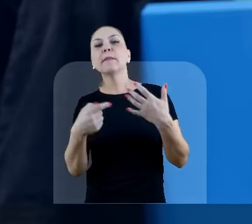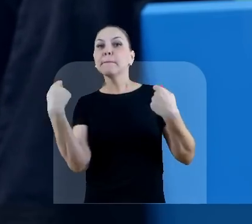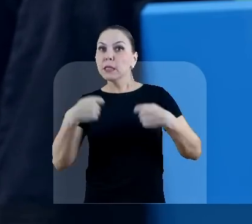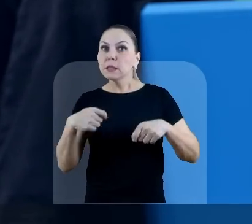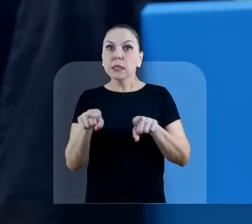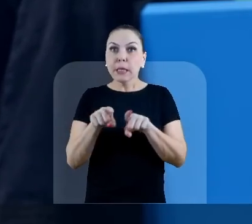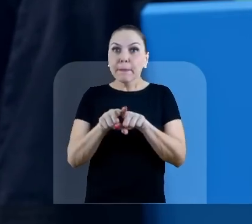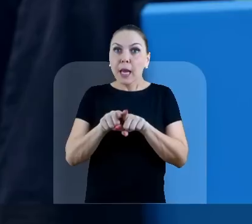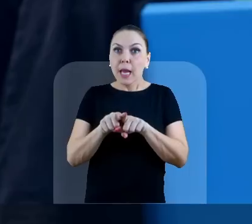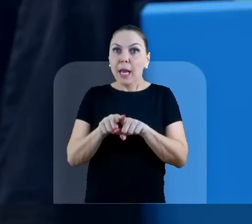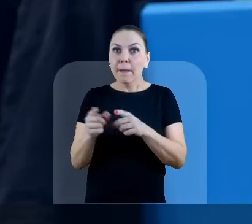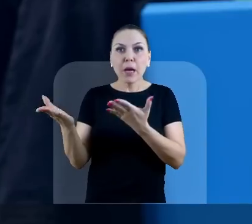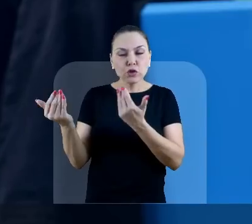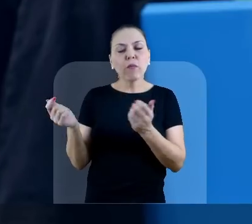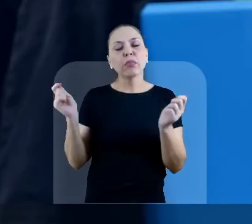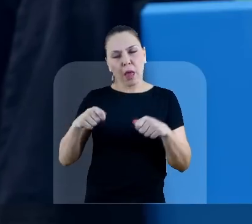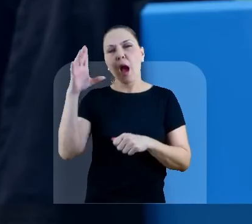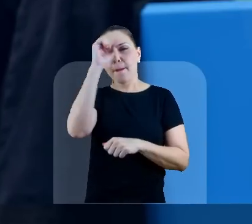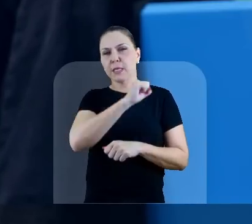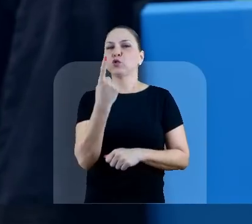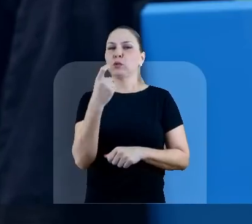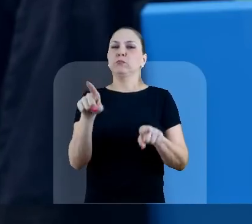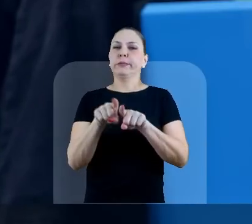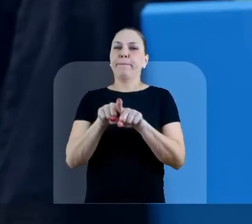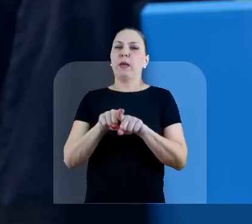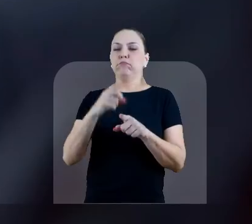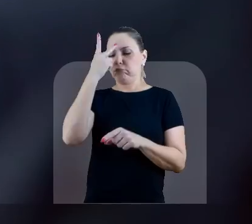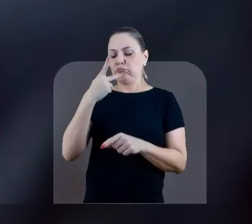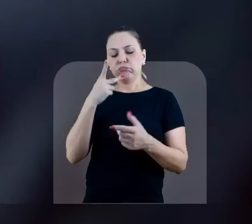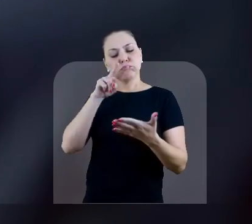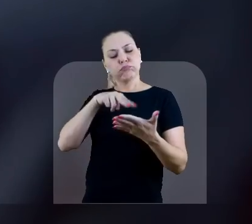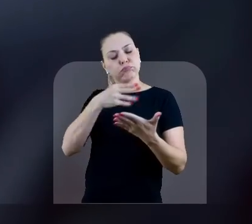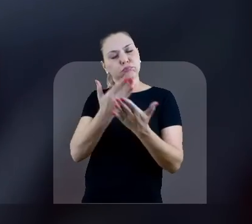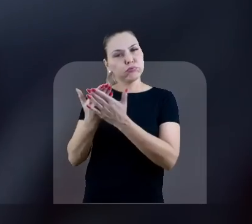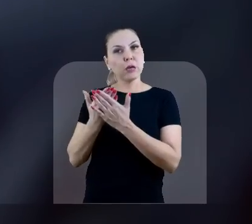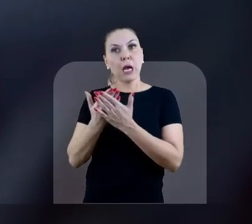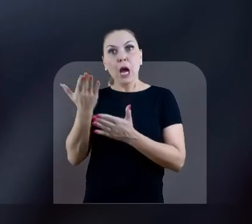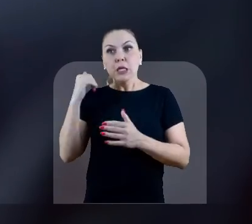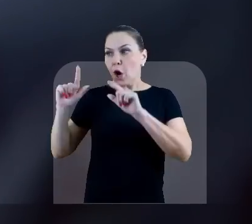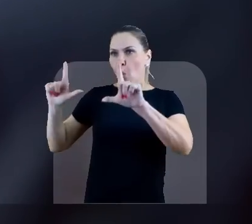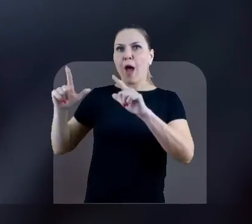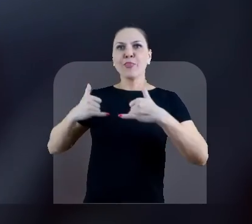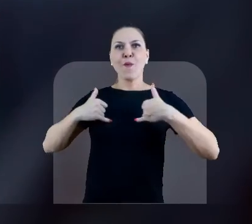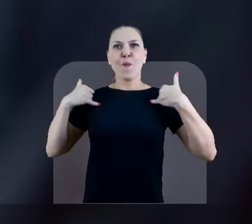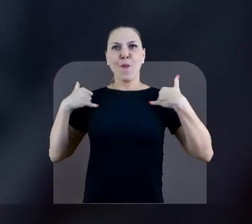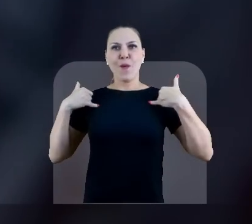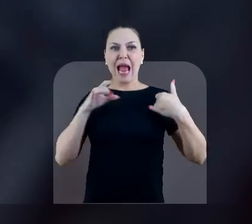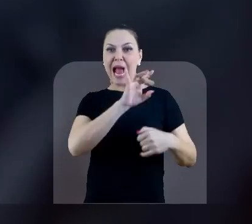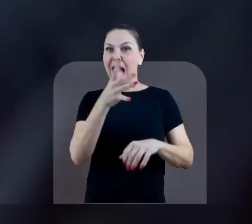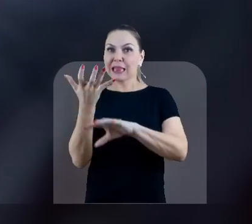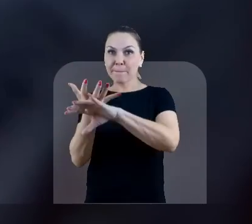aí. Agora o jovem pode ser autodidata. O meu orgulho, naquele meu tempo, tinha quadro de honra